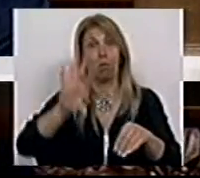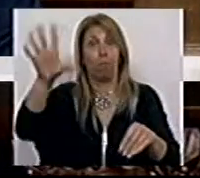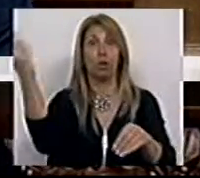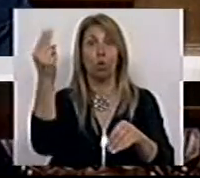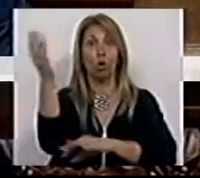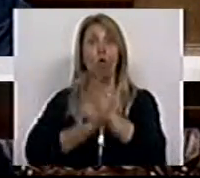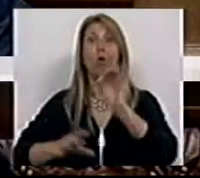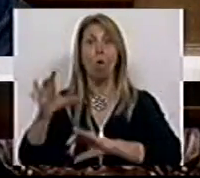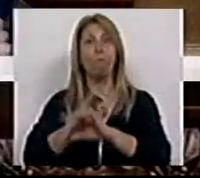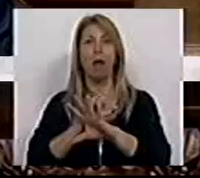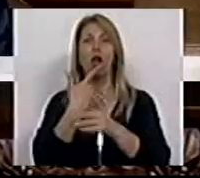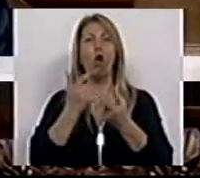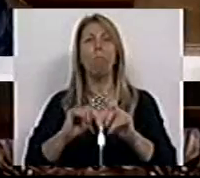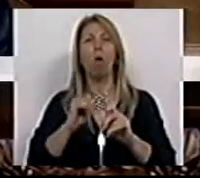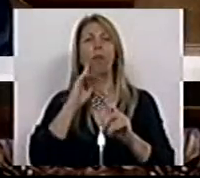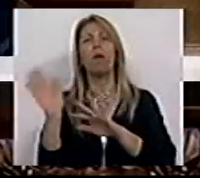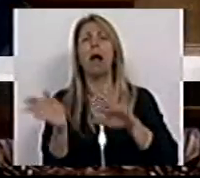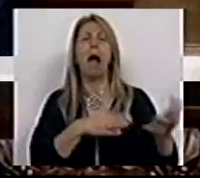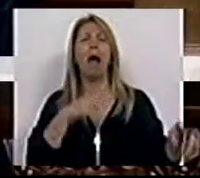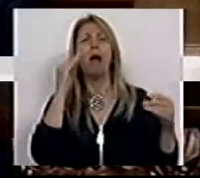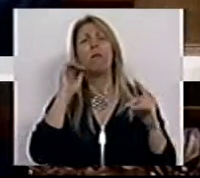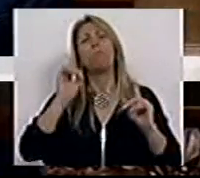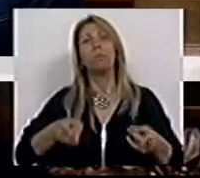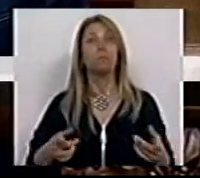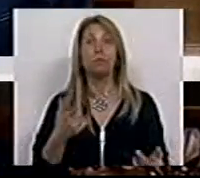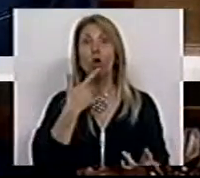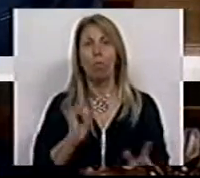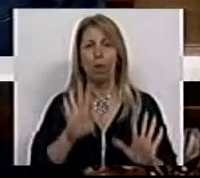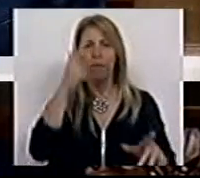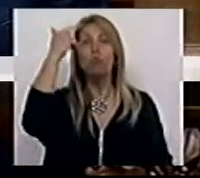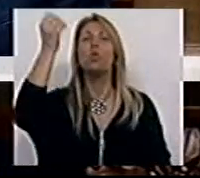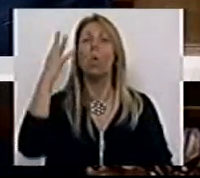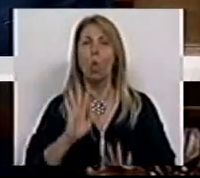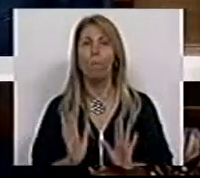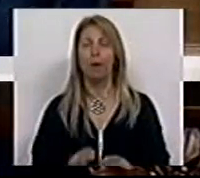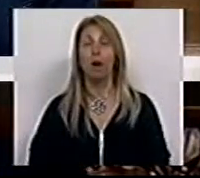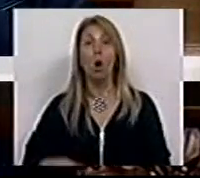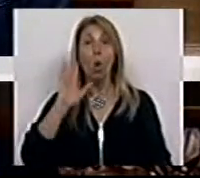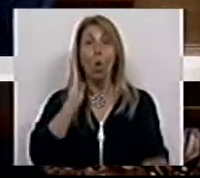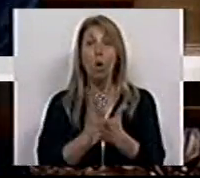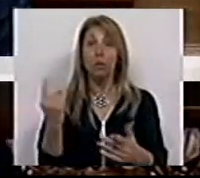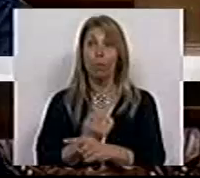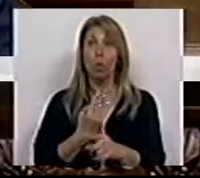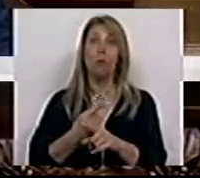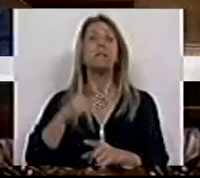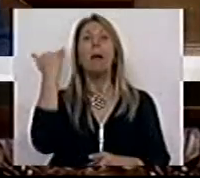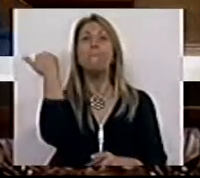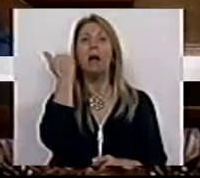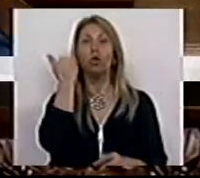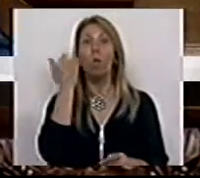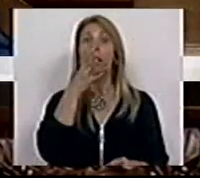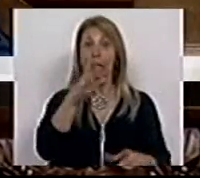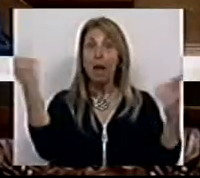claro. Entendamos, a última coisa que Passos Coelho, que prometeu em campanha não subir